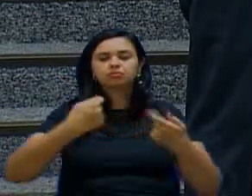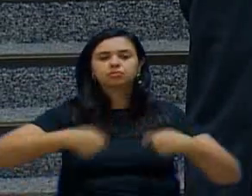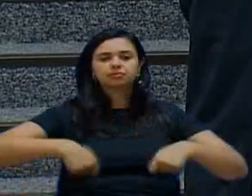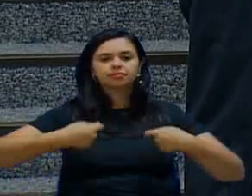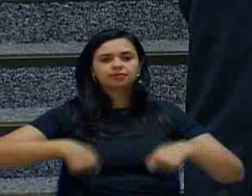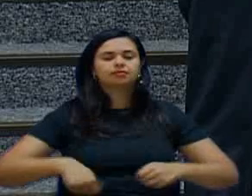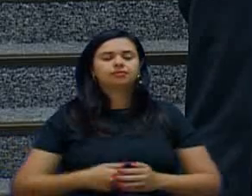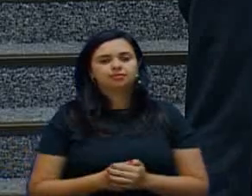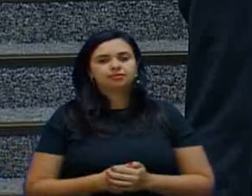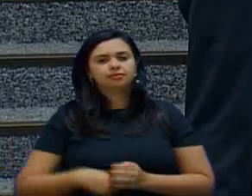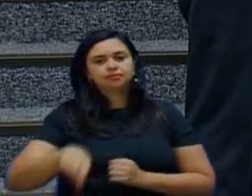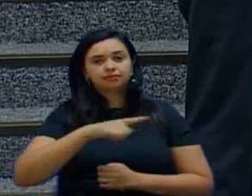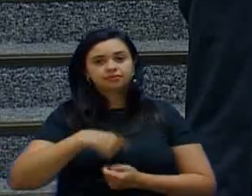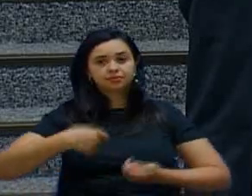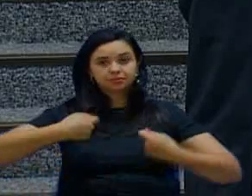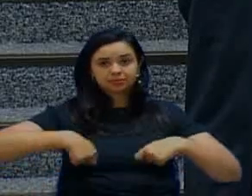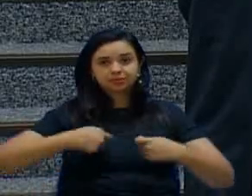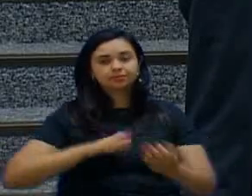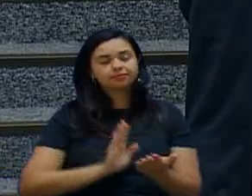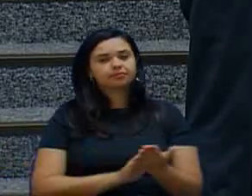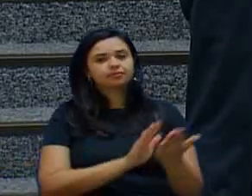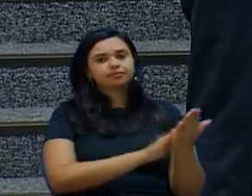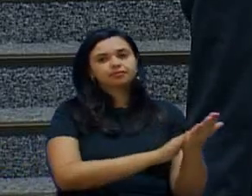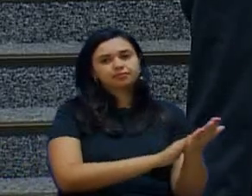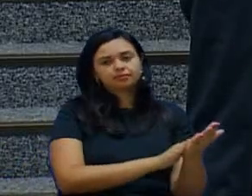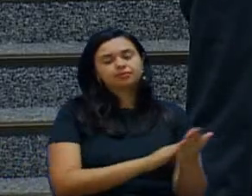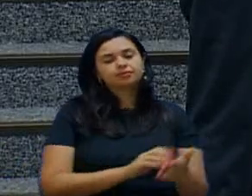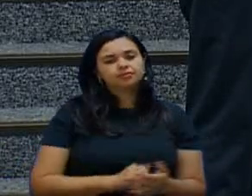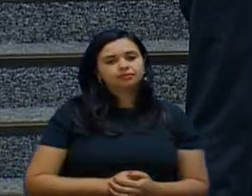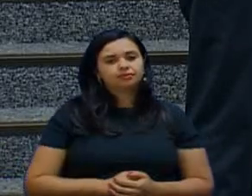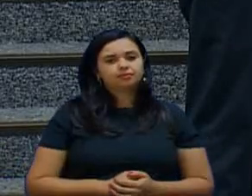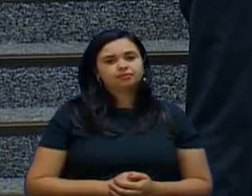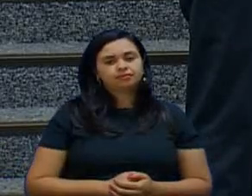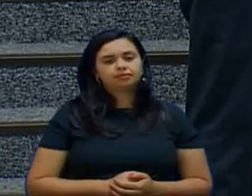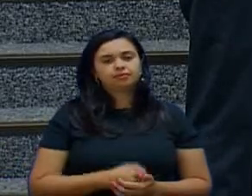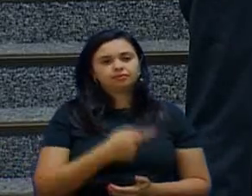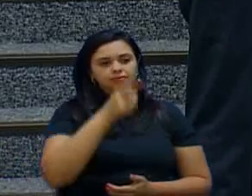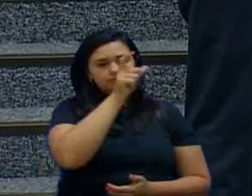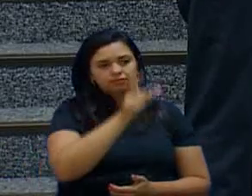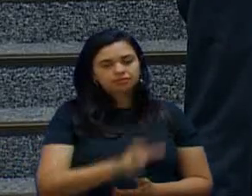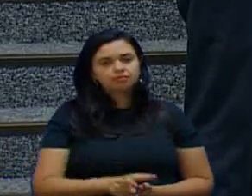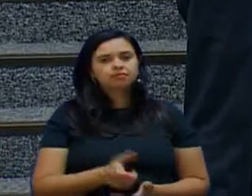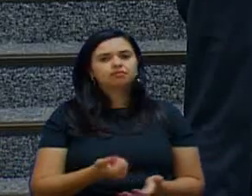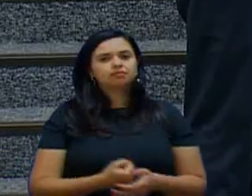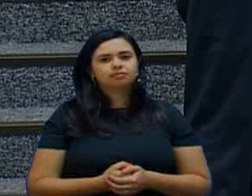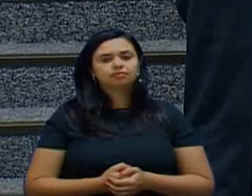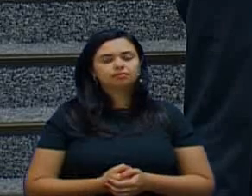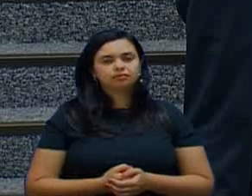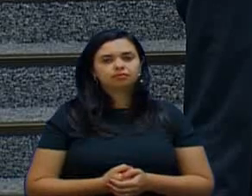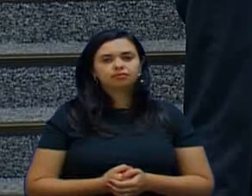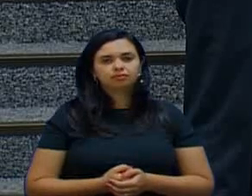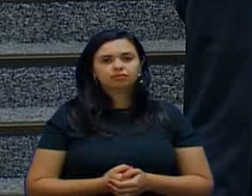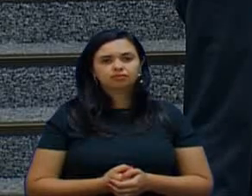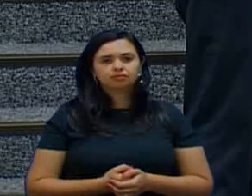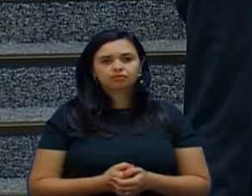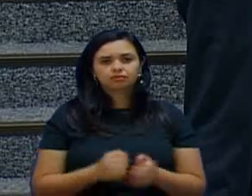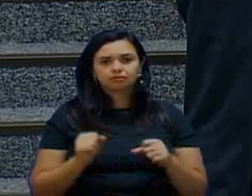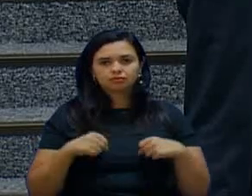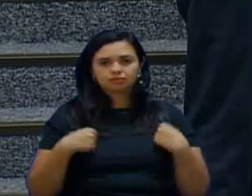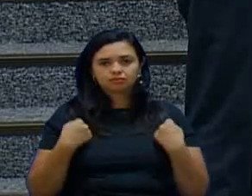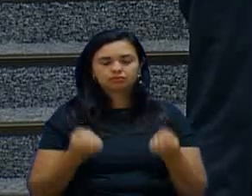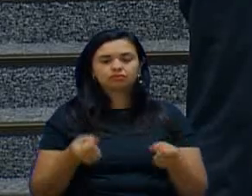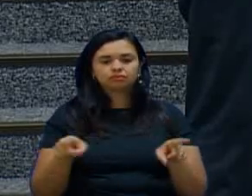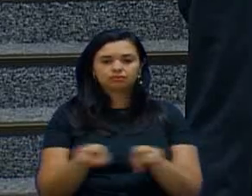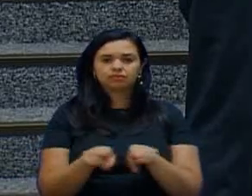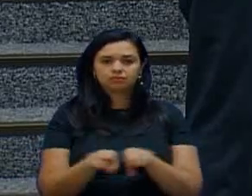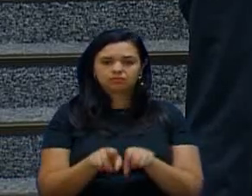a gente tem que brindar essas pessoas e parabenizar, né? É uma pessoa dela, desse porte, como toda a equipe